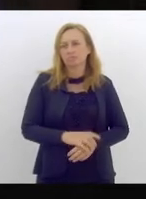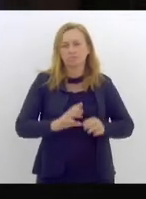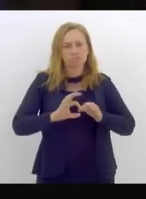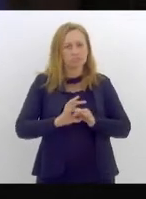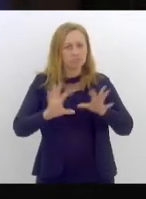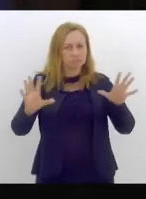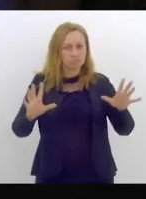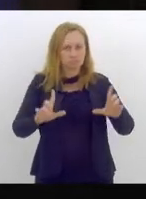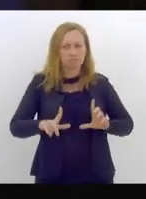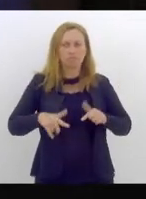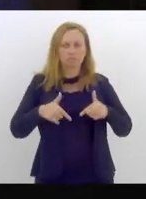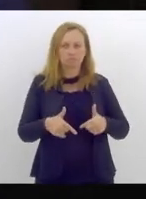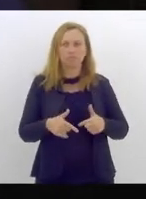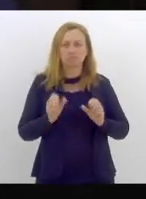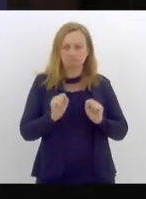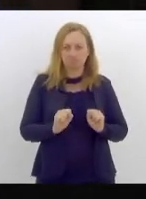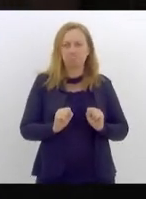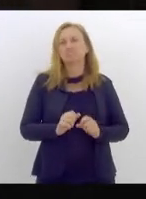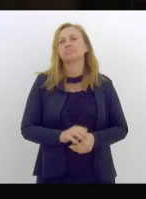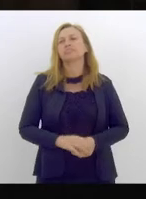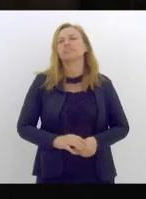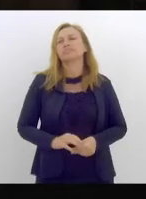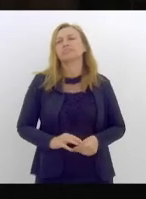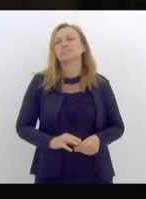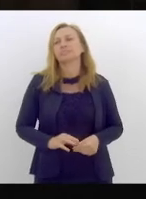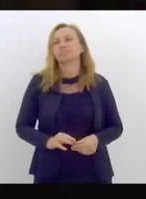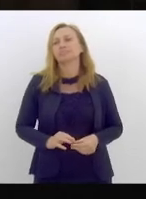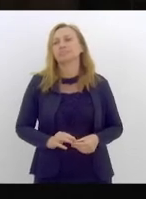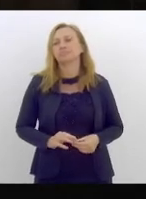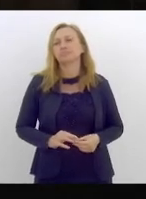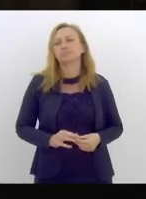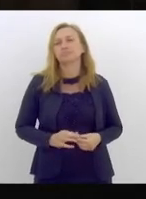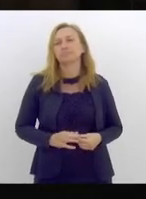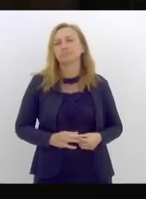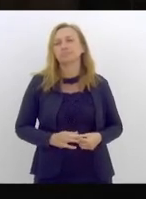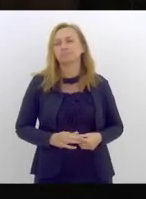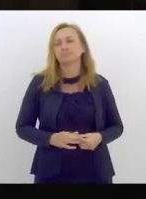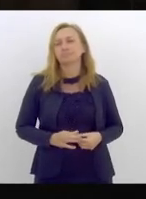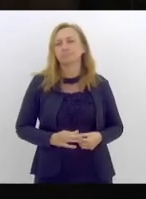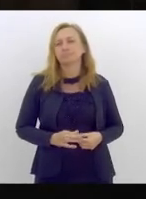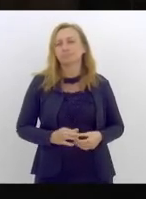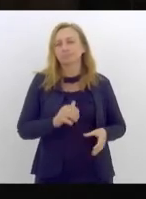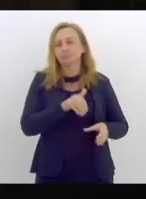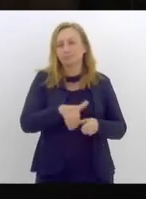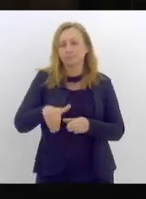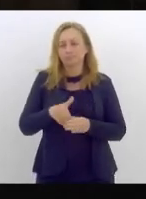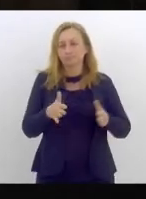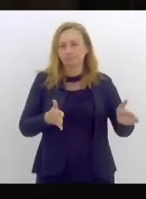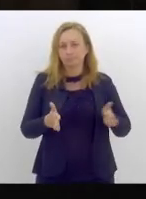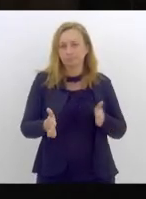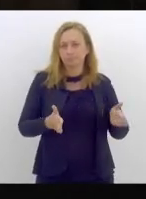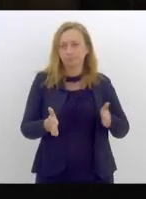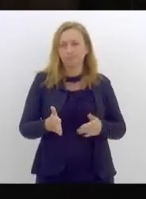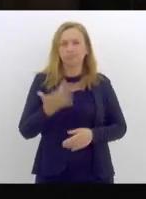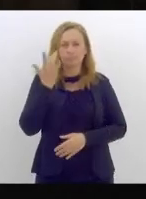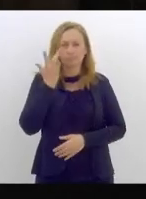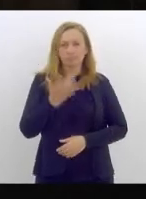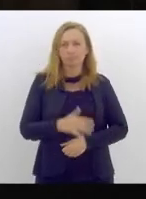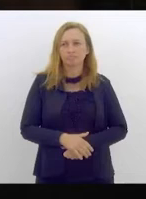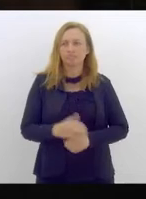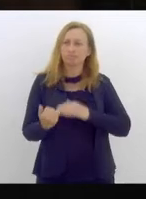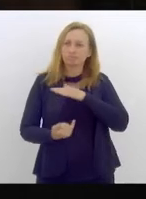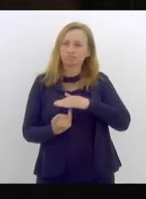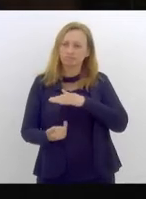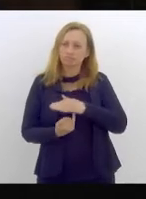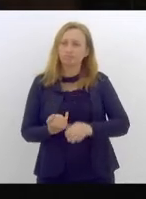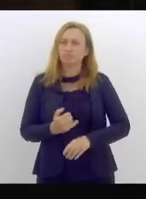democrática possível no peito eleitoral eu acho que as